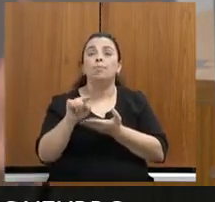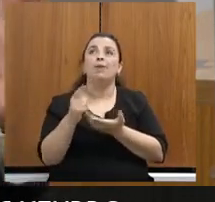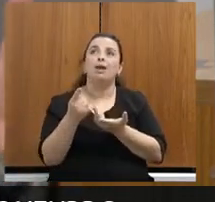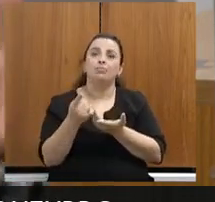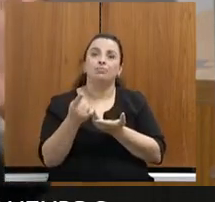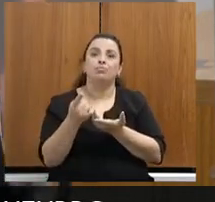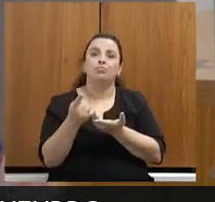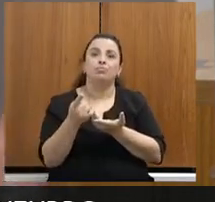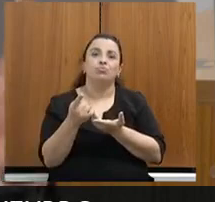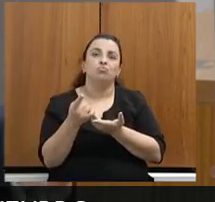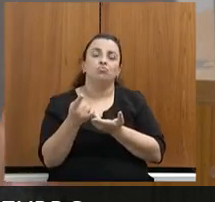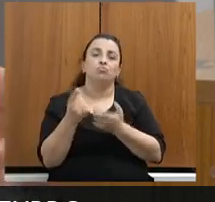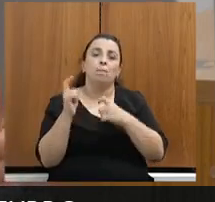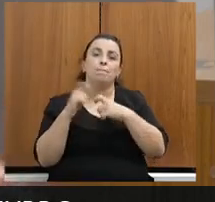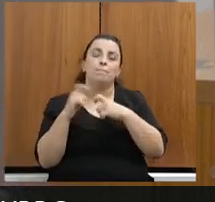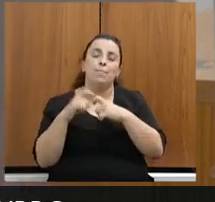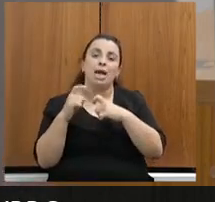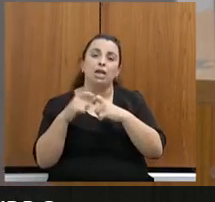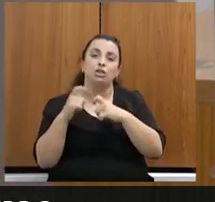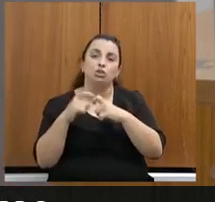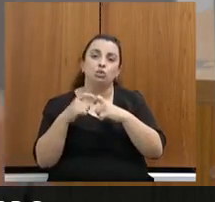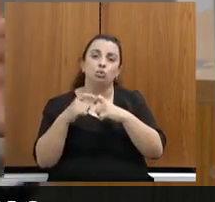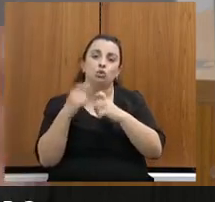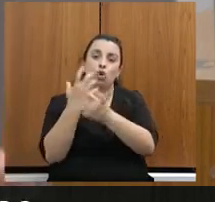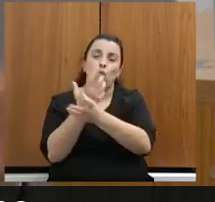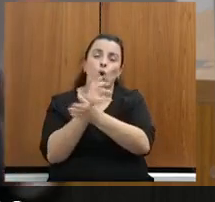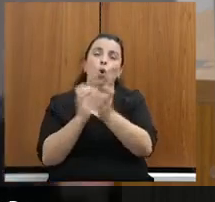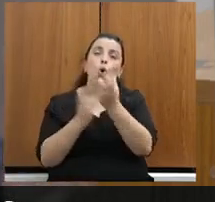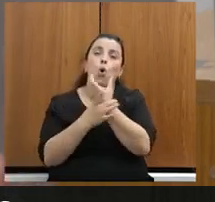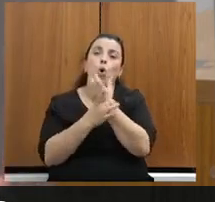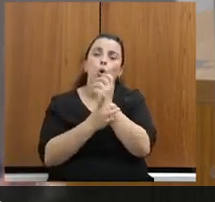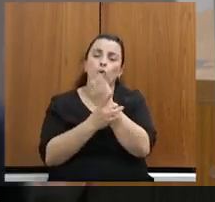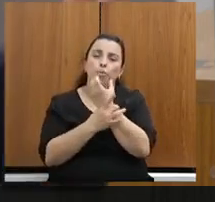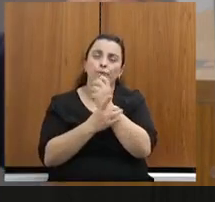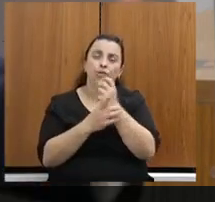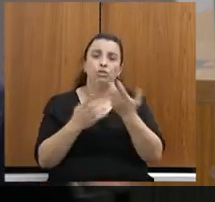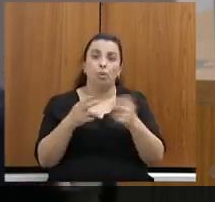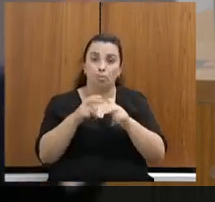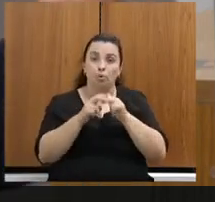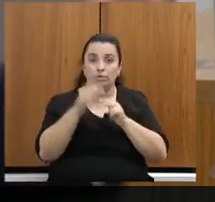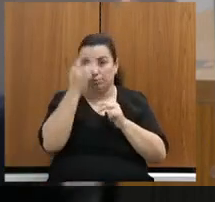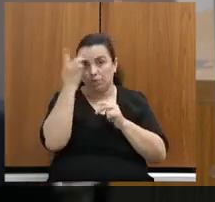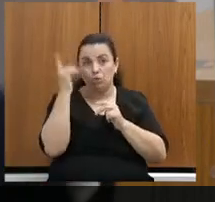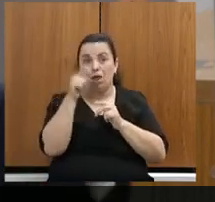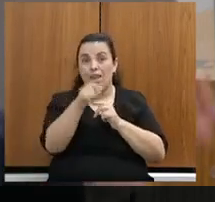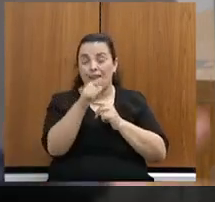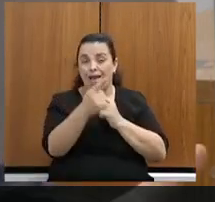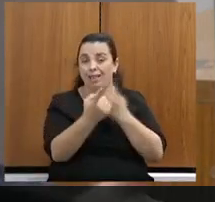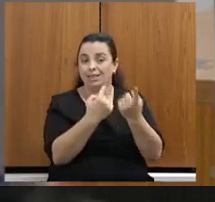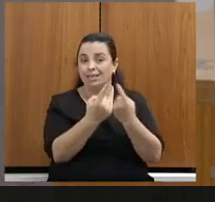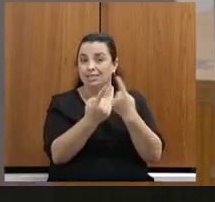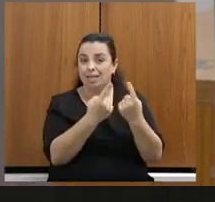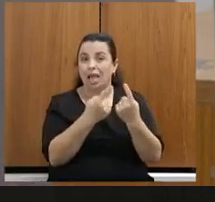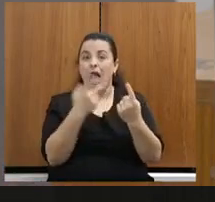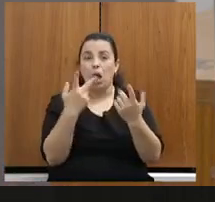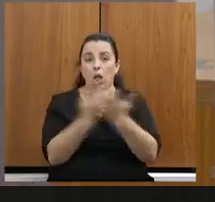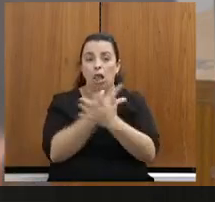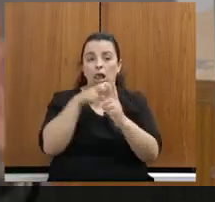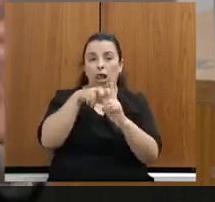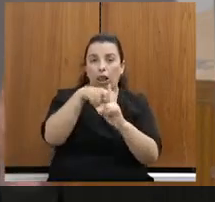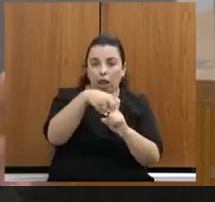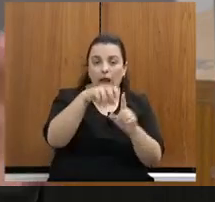para que aquelas pessoas daquela estrada que sofrem traumatismos possam ser operadas